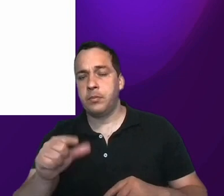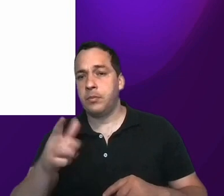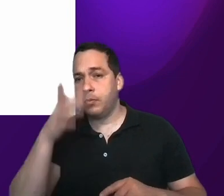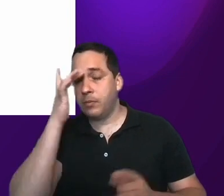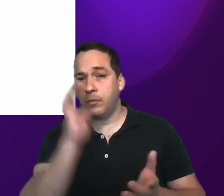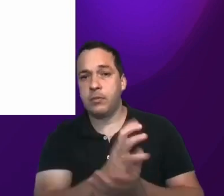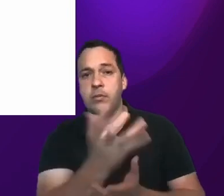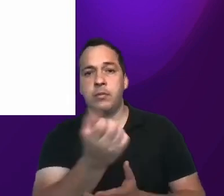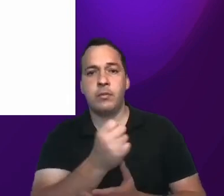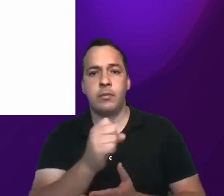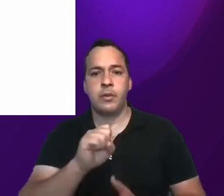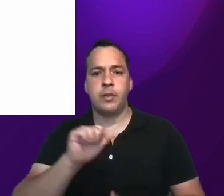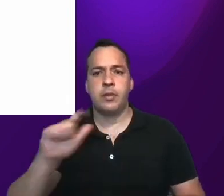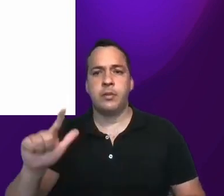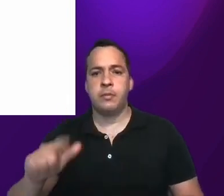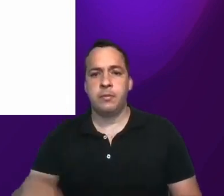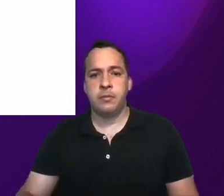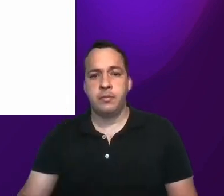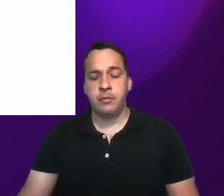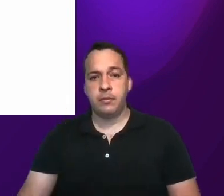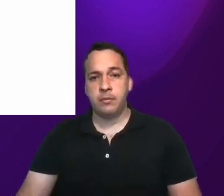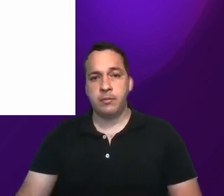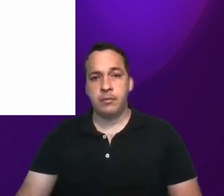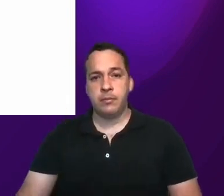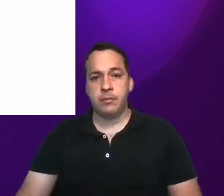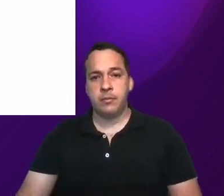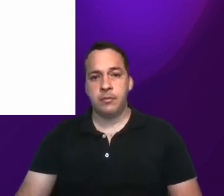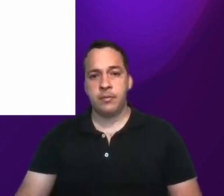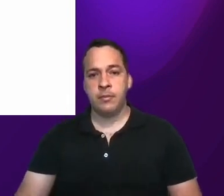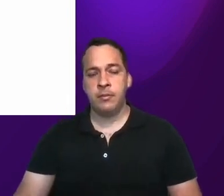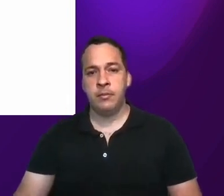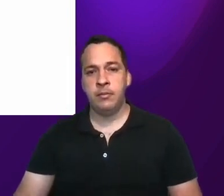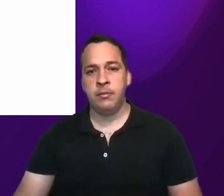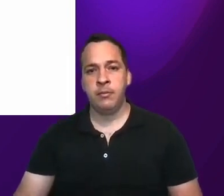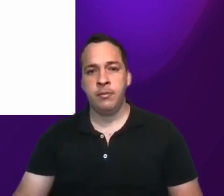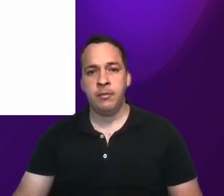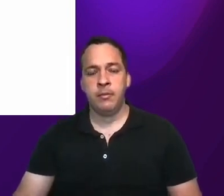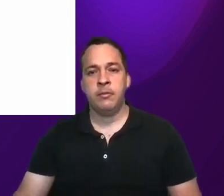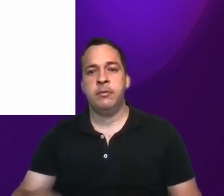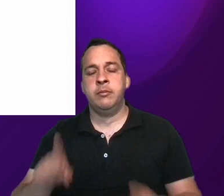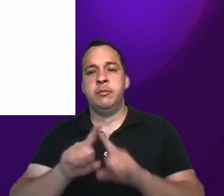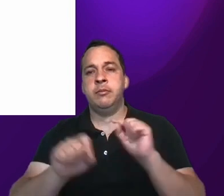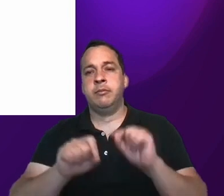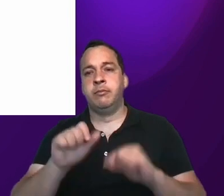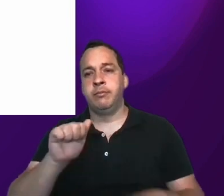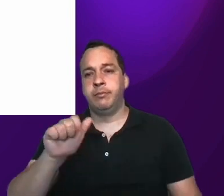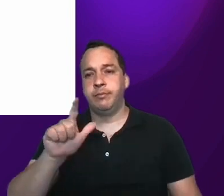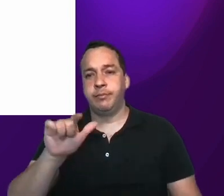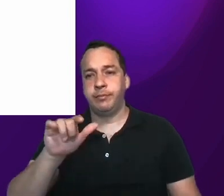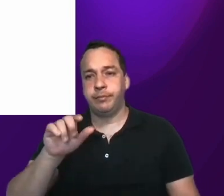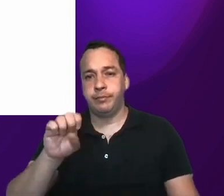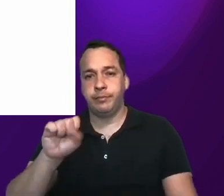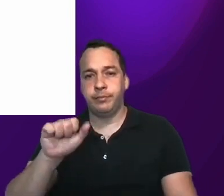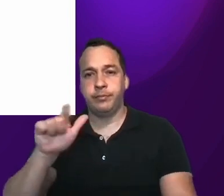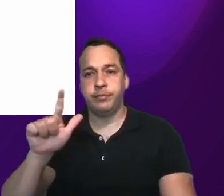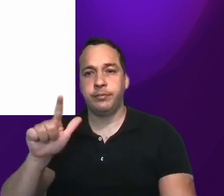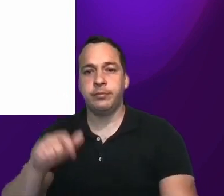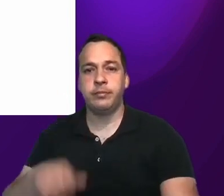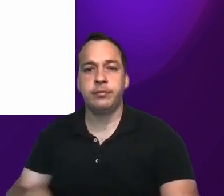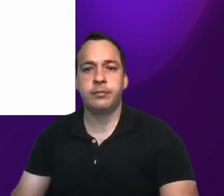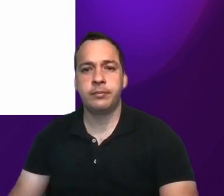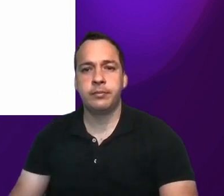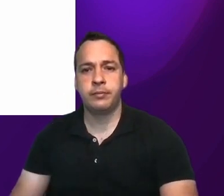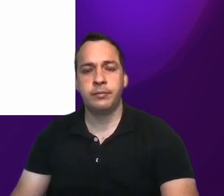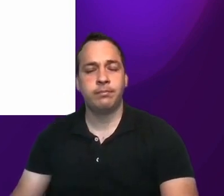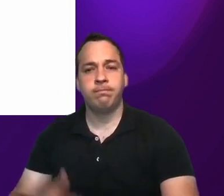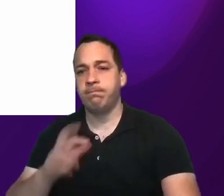receberam salina, e o volume de salina infundido devido à hipotensão não foi